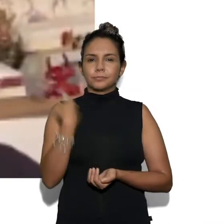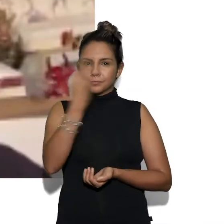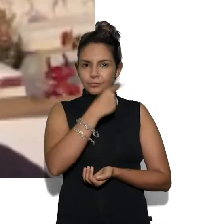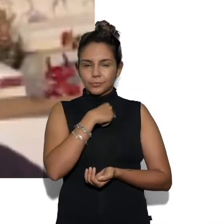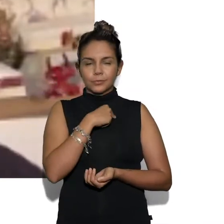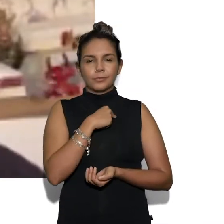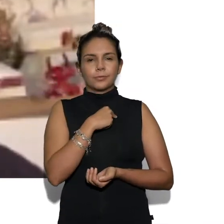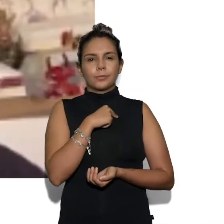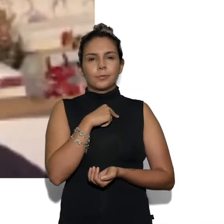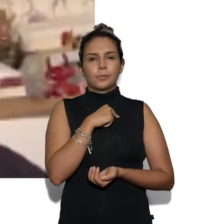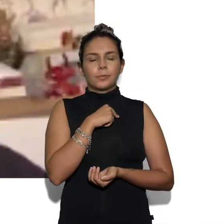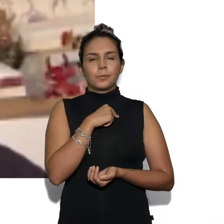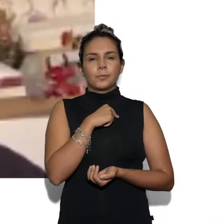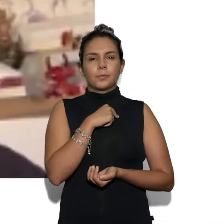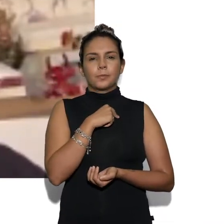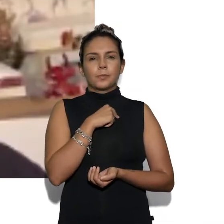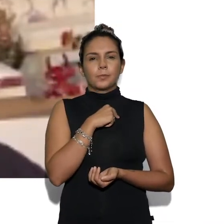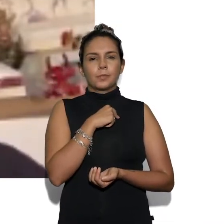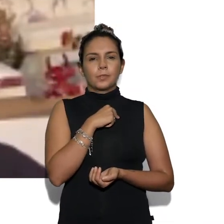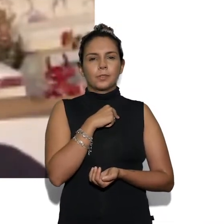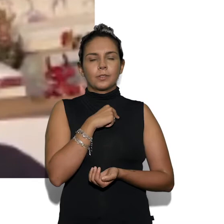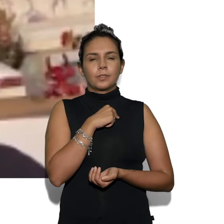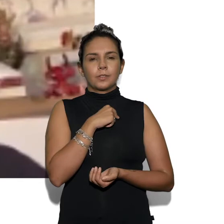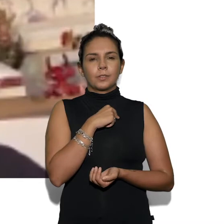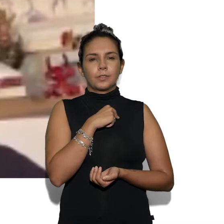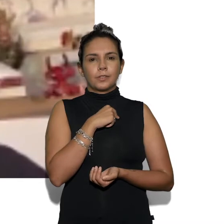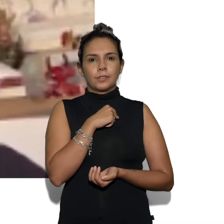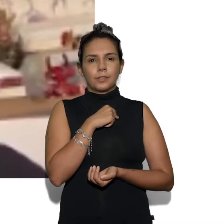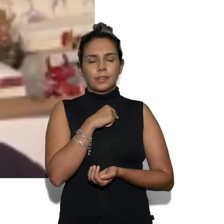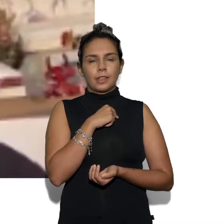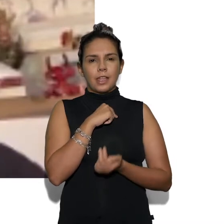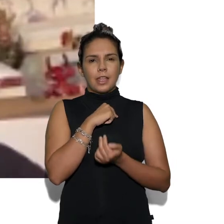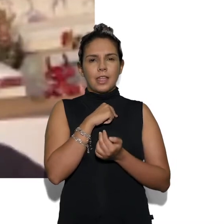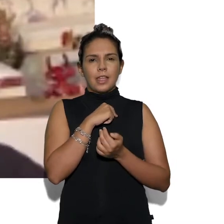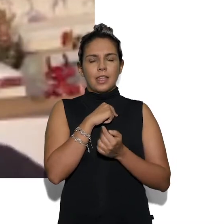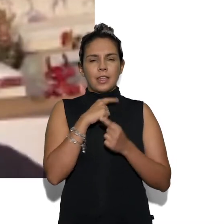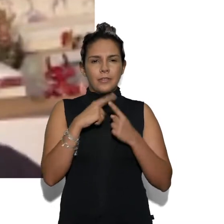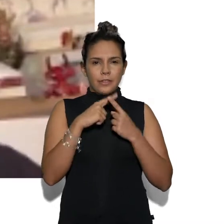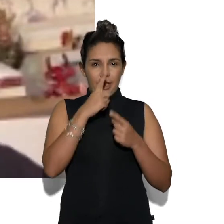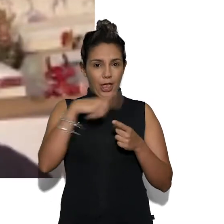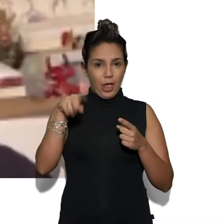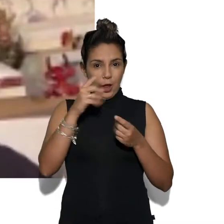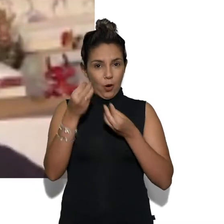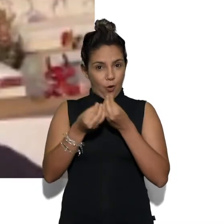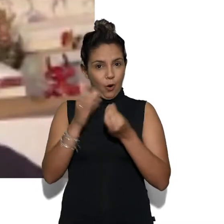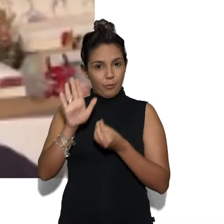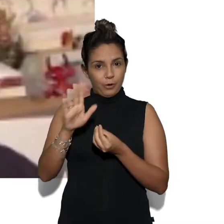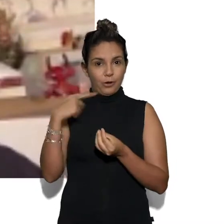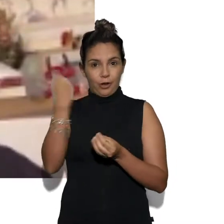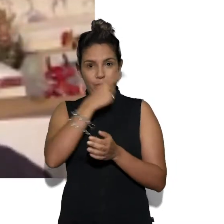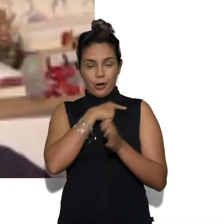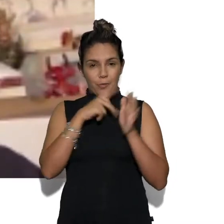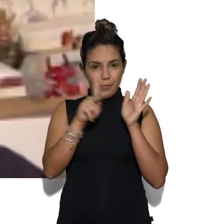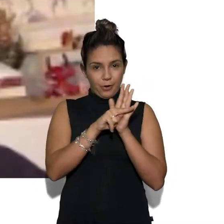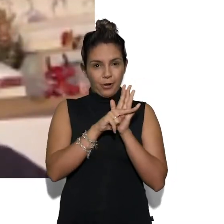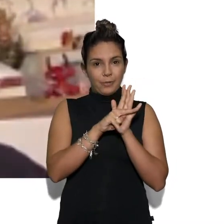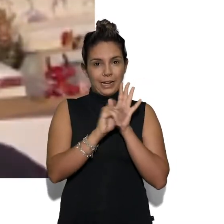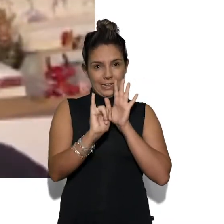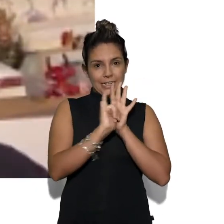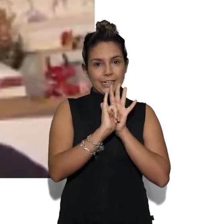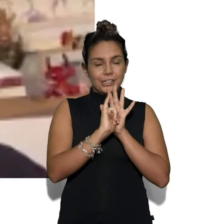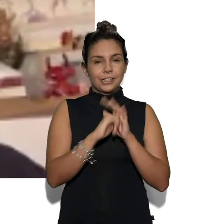reagiu e pacificou de alguma forma aquilo como sendo da nossa própria